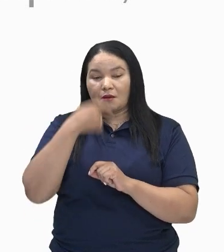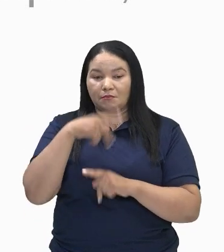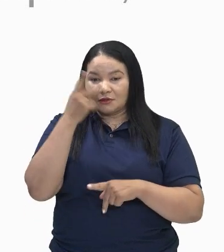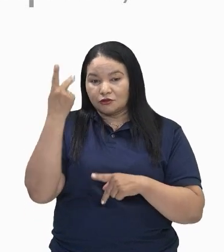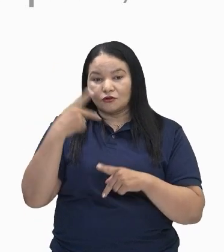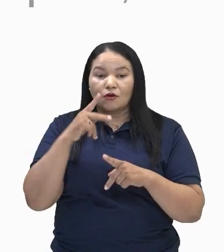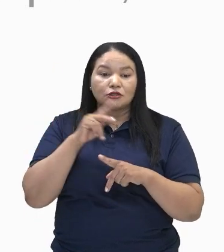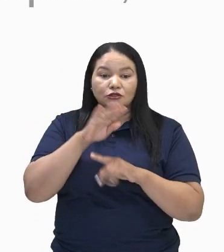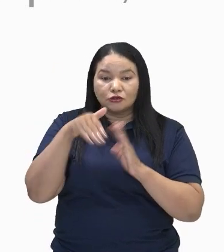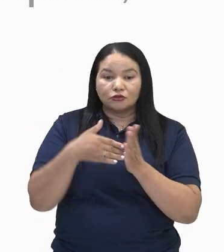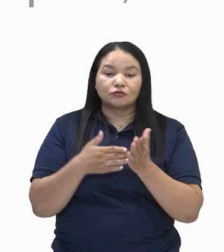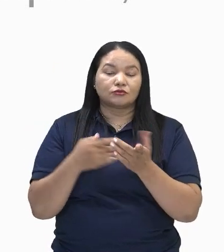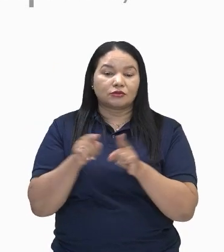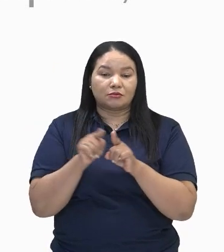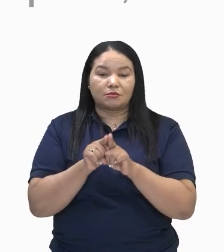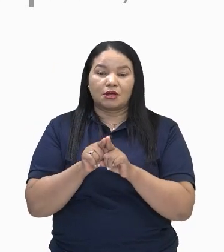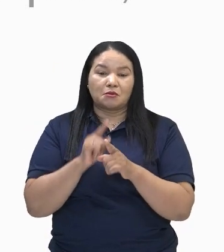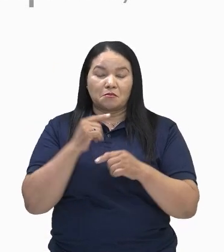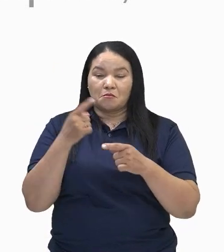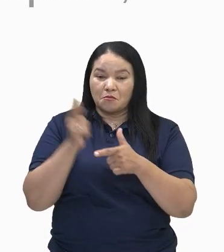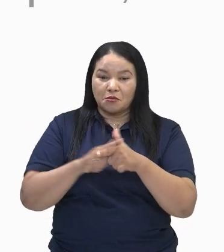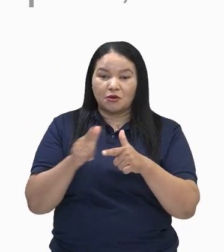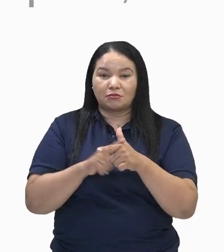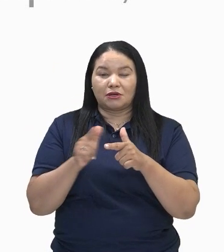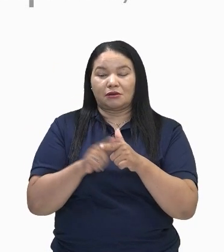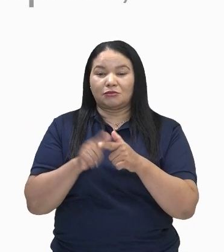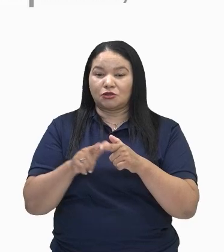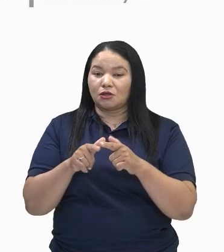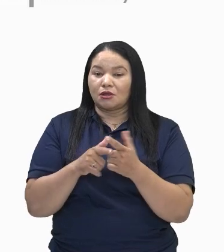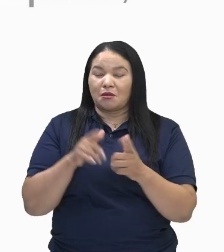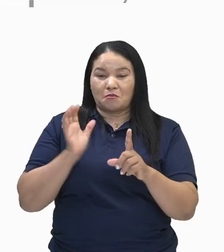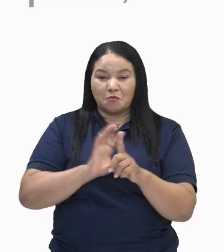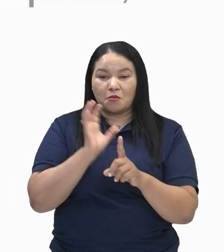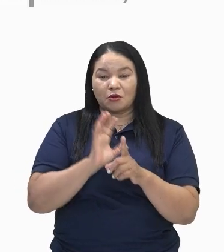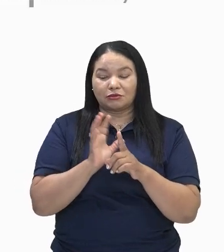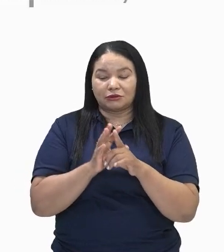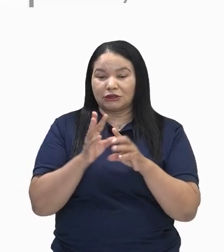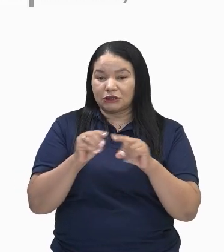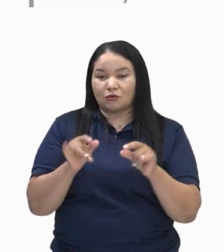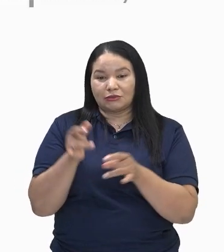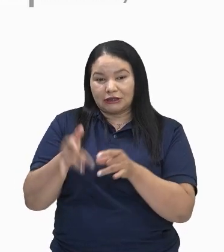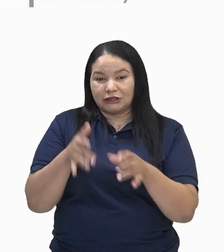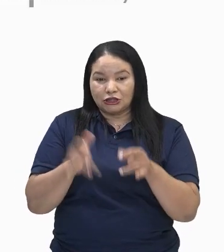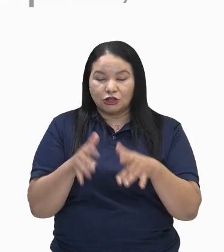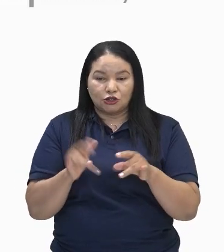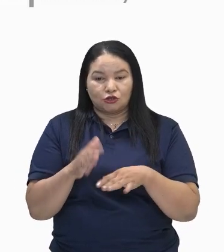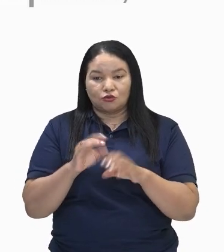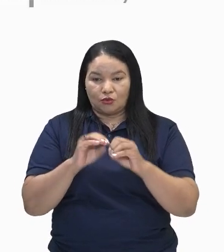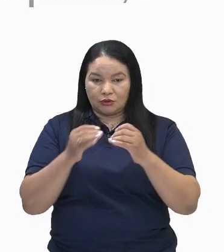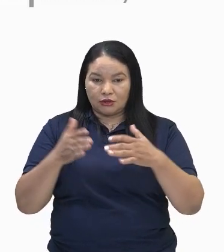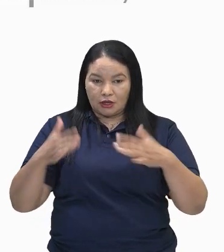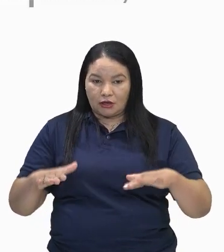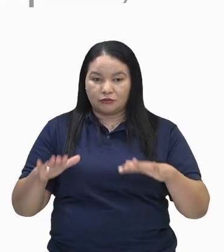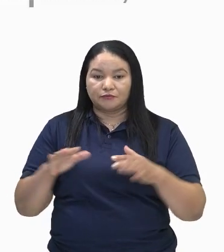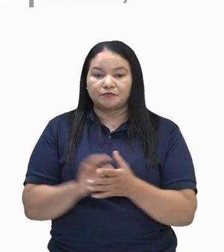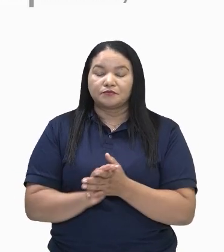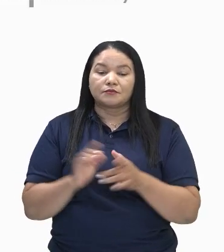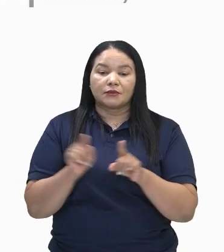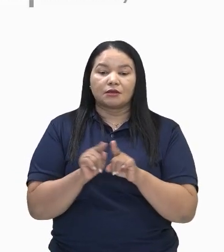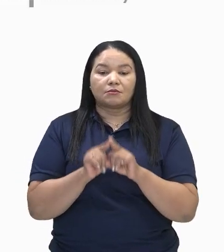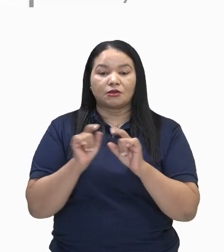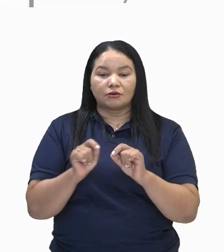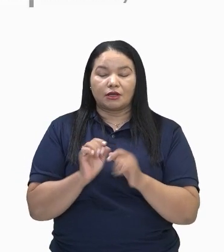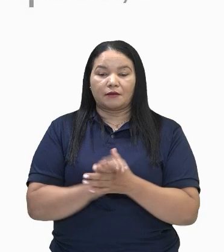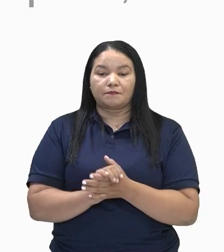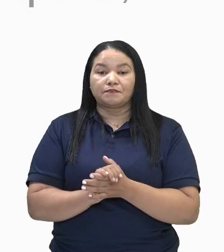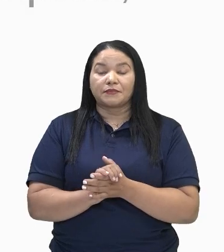os efeitos devastadores da poluição plástica nos oceanos. Através da jornada simbólica